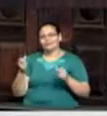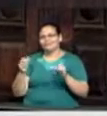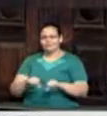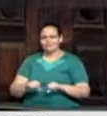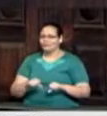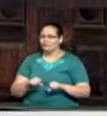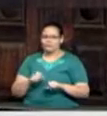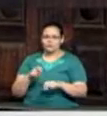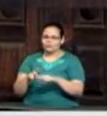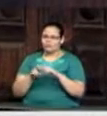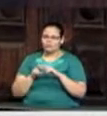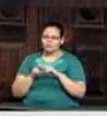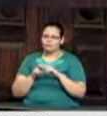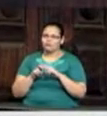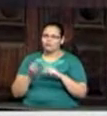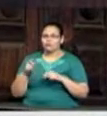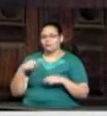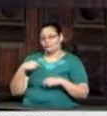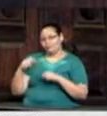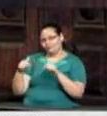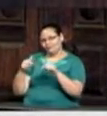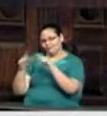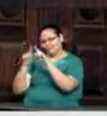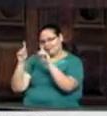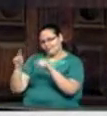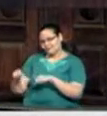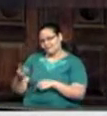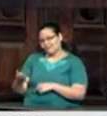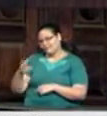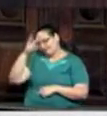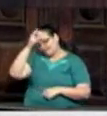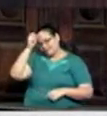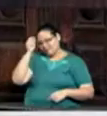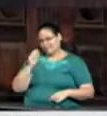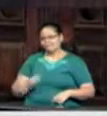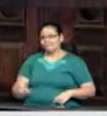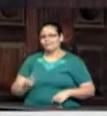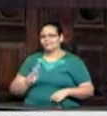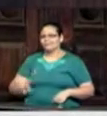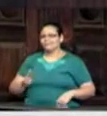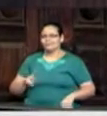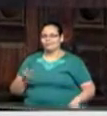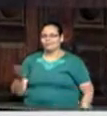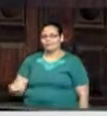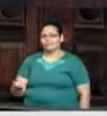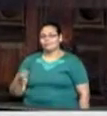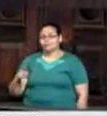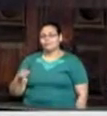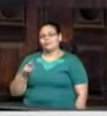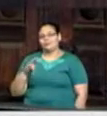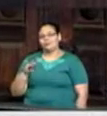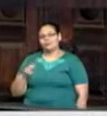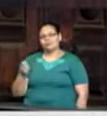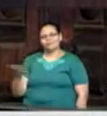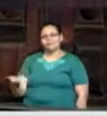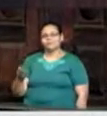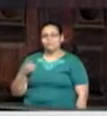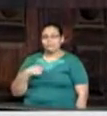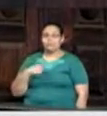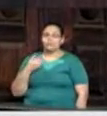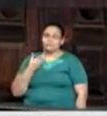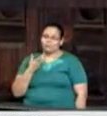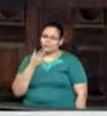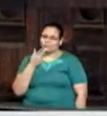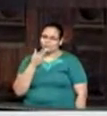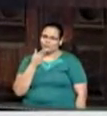desqualificados, não por culpa do servidor público, que, como já disse aqui o Luiz Paulo e tem razão, não é algoz dessa crise, é vítima dela. Portanto, eu quero aqui